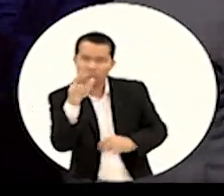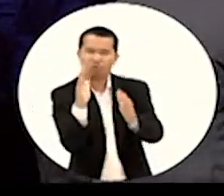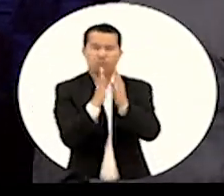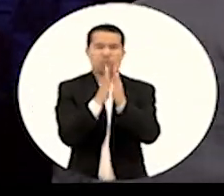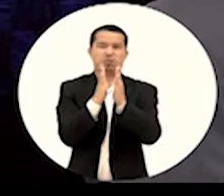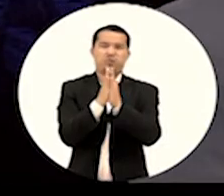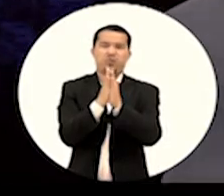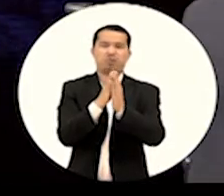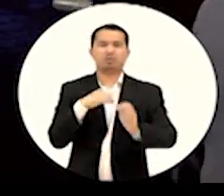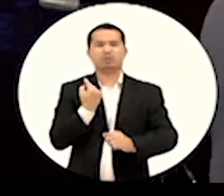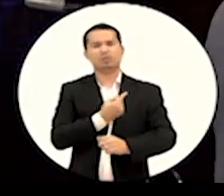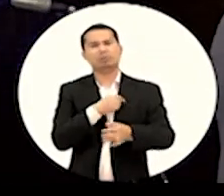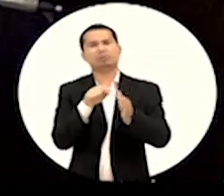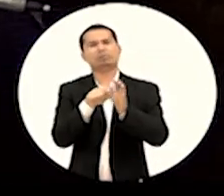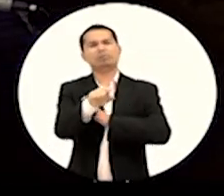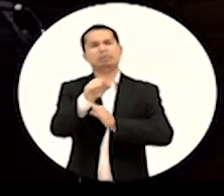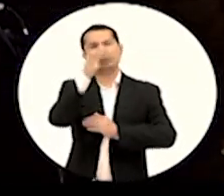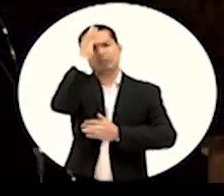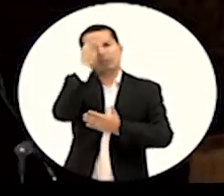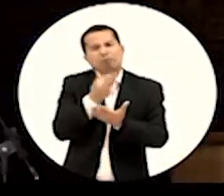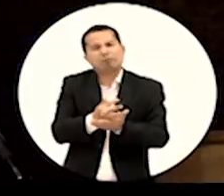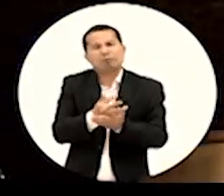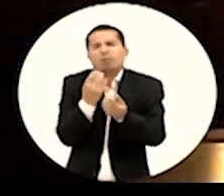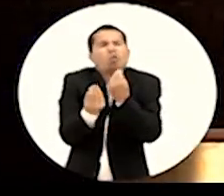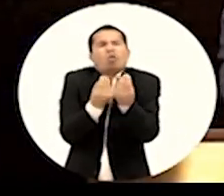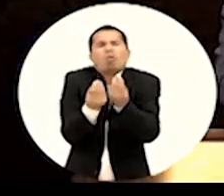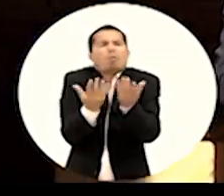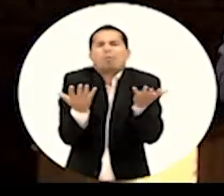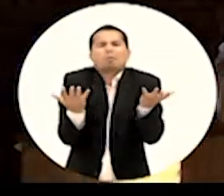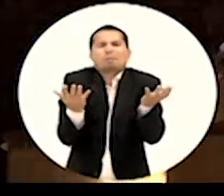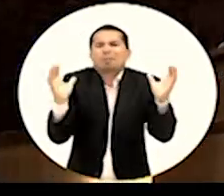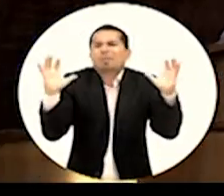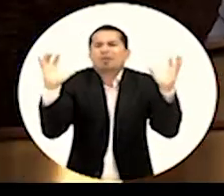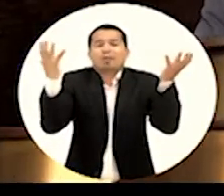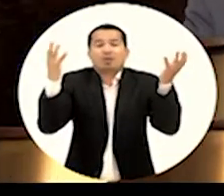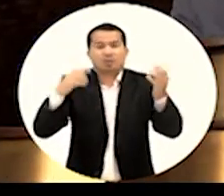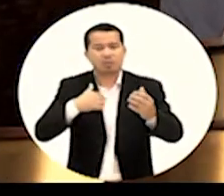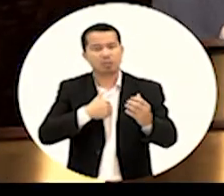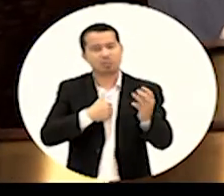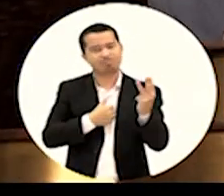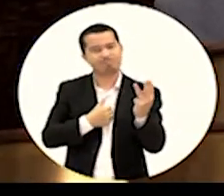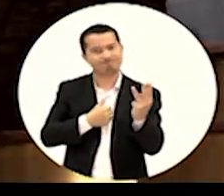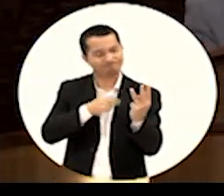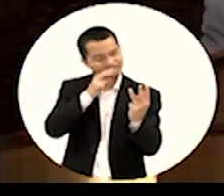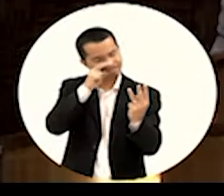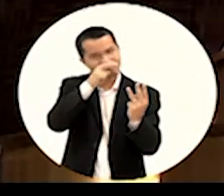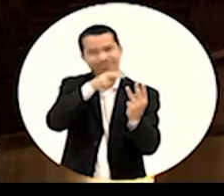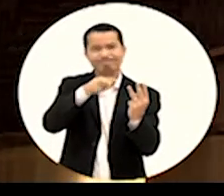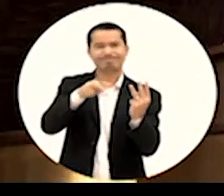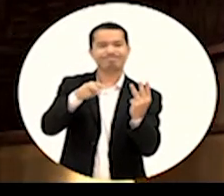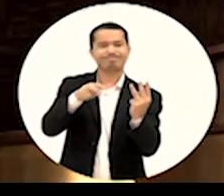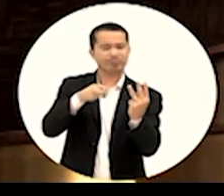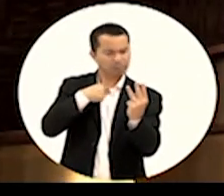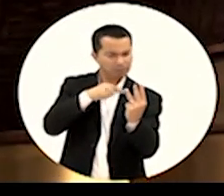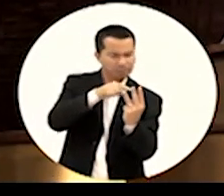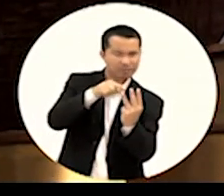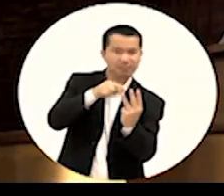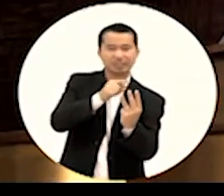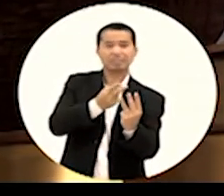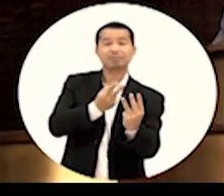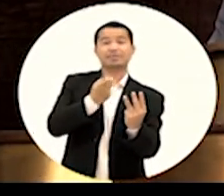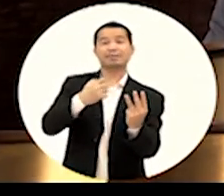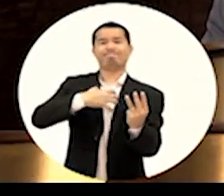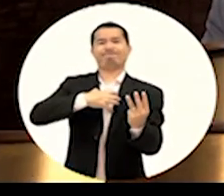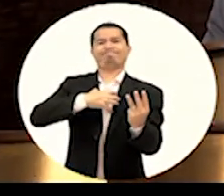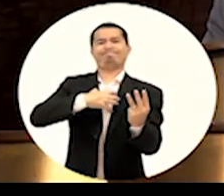fica é: que fé é essa? Como é que funciona? Quando eu olho para esses jovens, eu